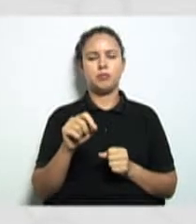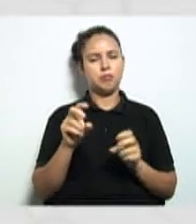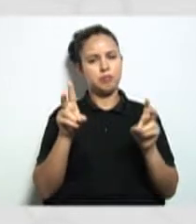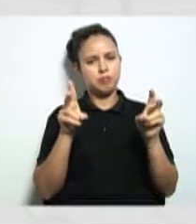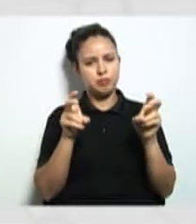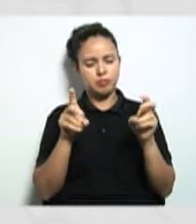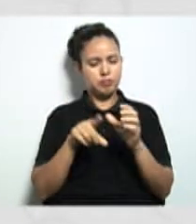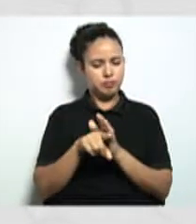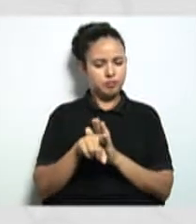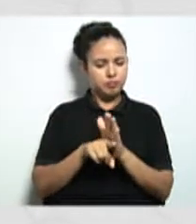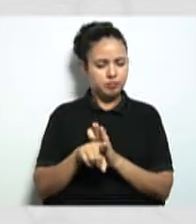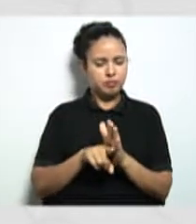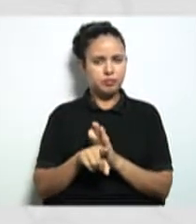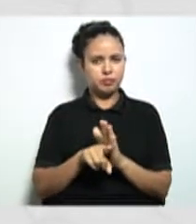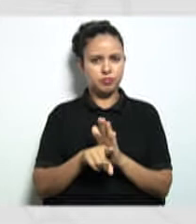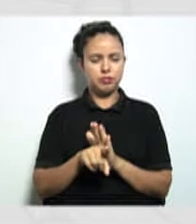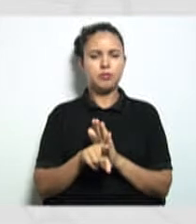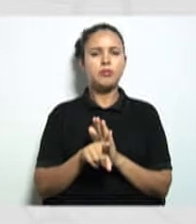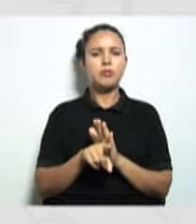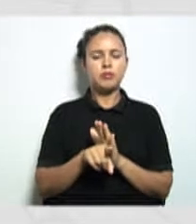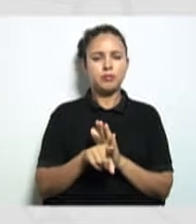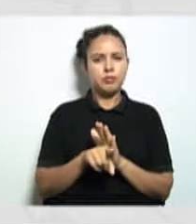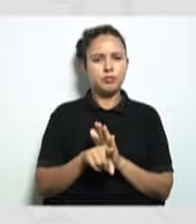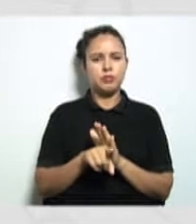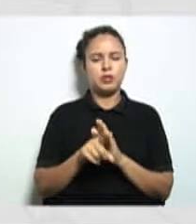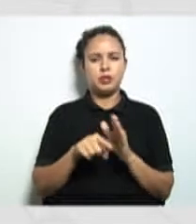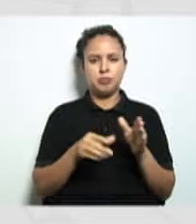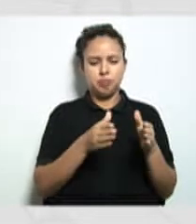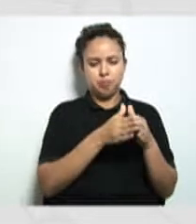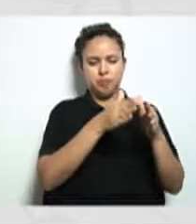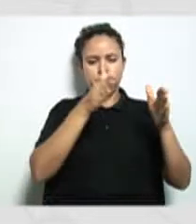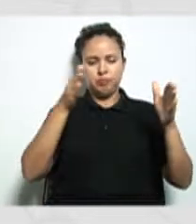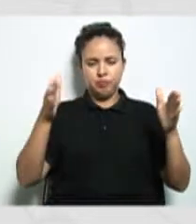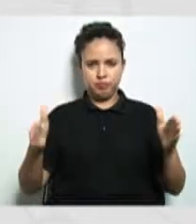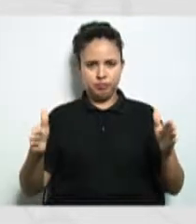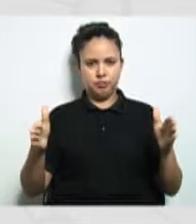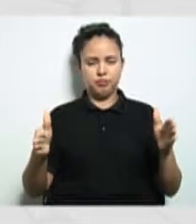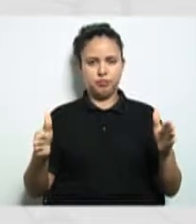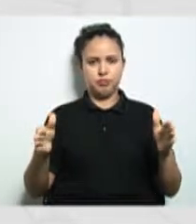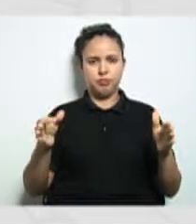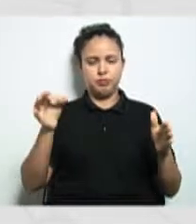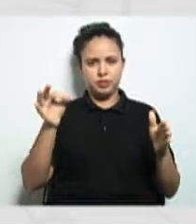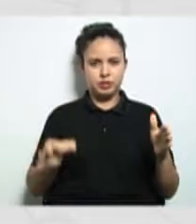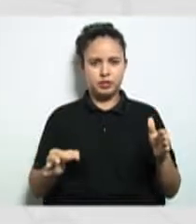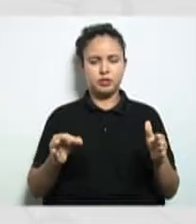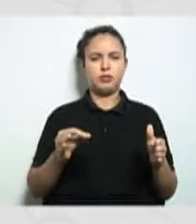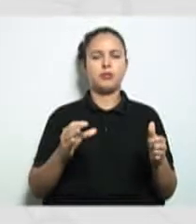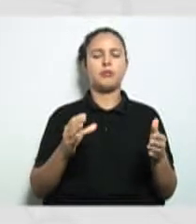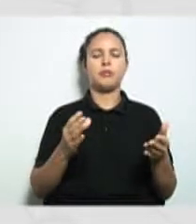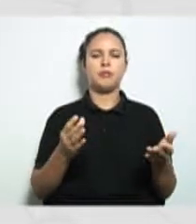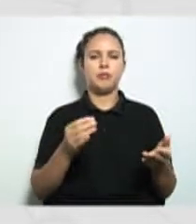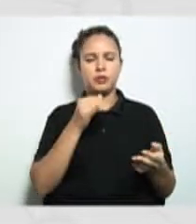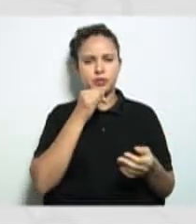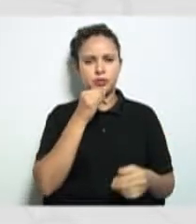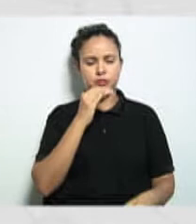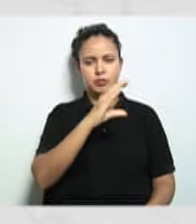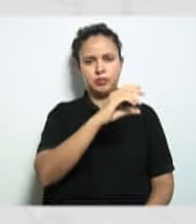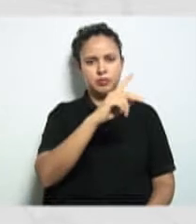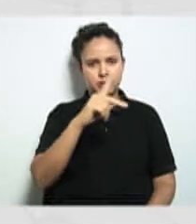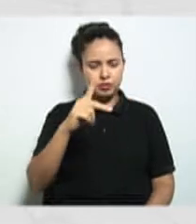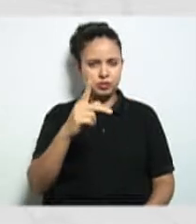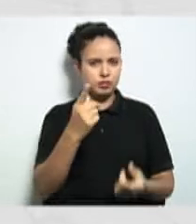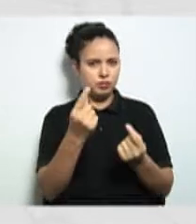É importante que esse tema seja bem delimitado, né? A cooperativa de